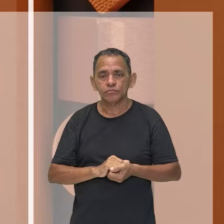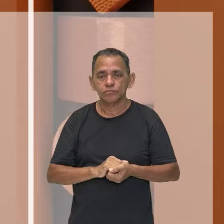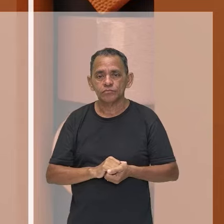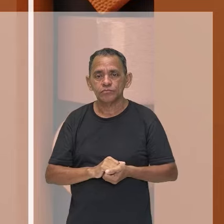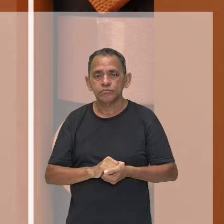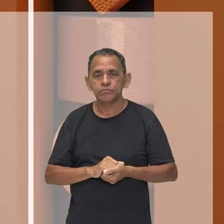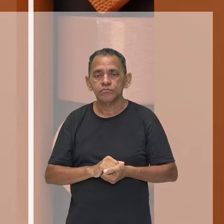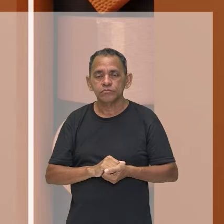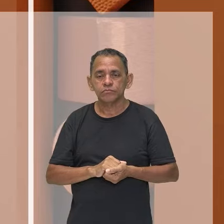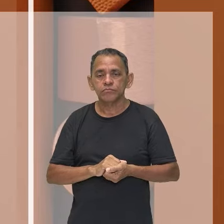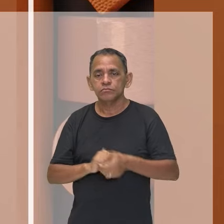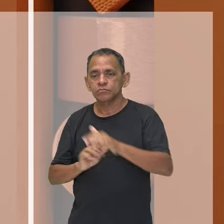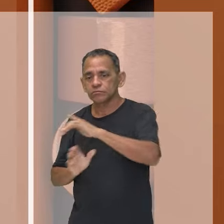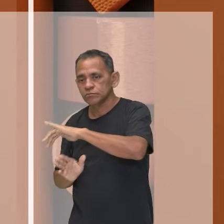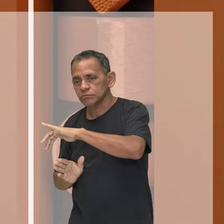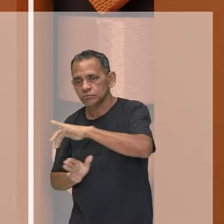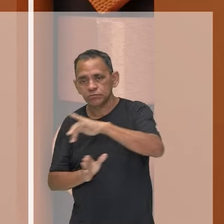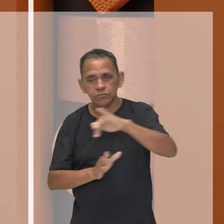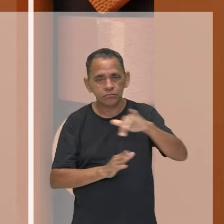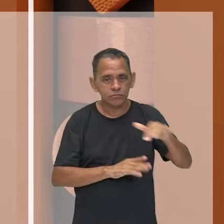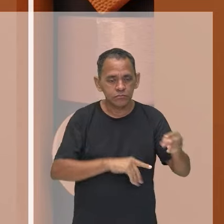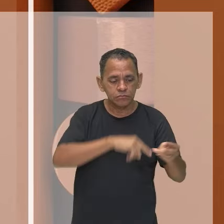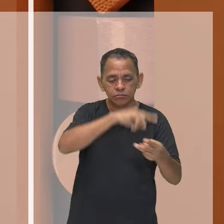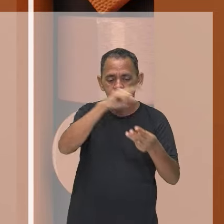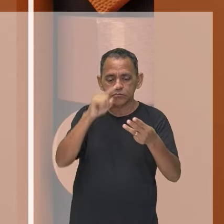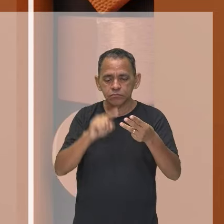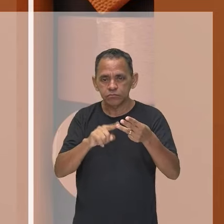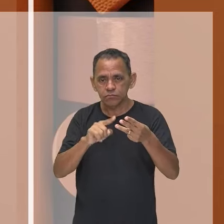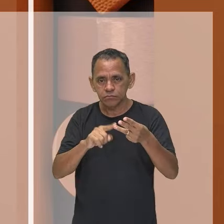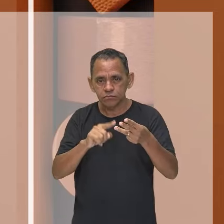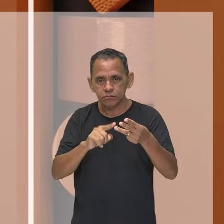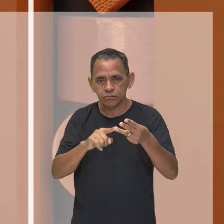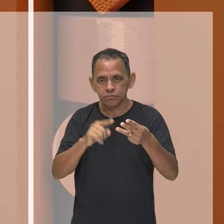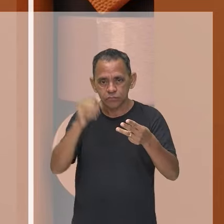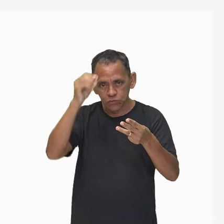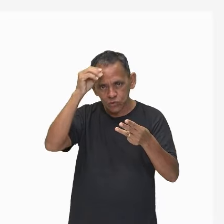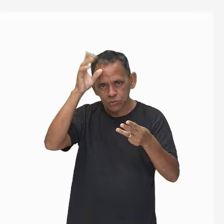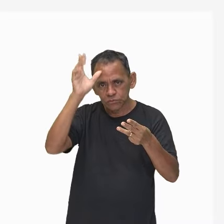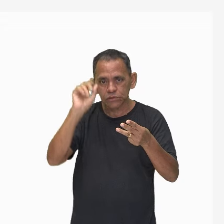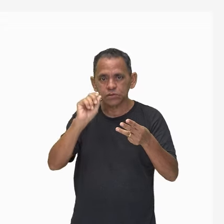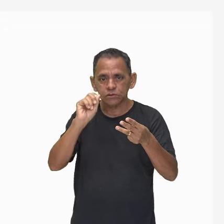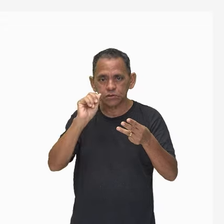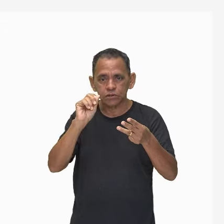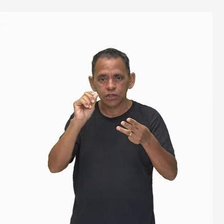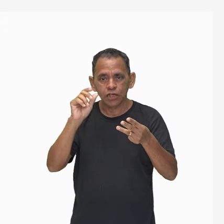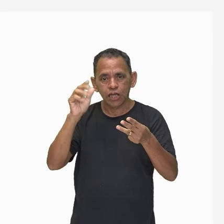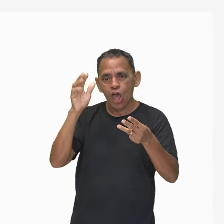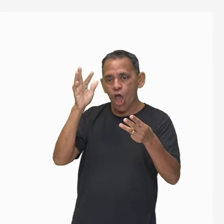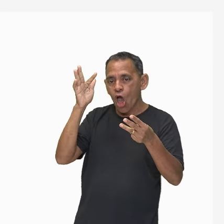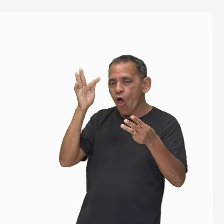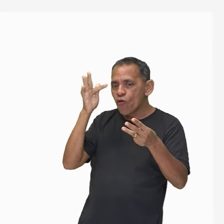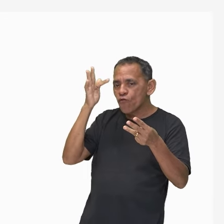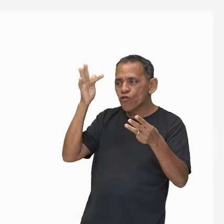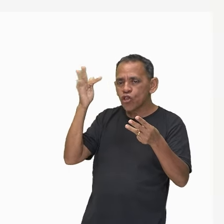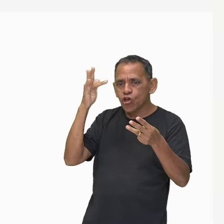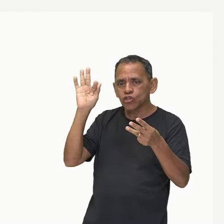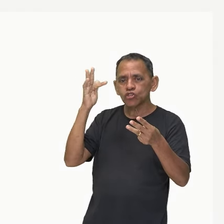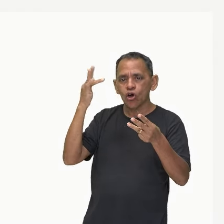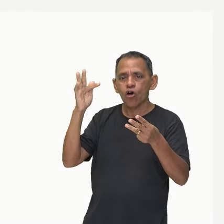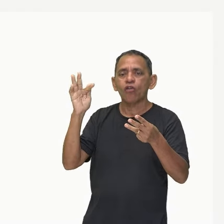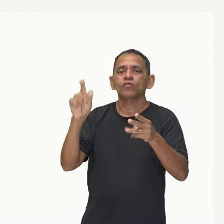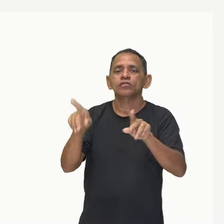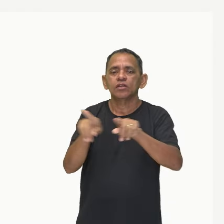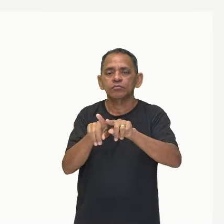conhecimento. Temos também um terceiro tipo de conhecimento. É o conhecimento filosófico. Vamos lá ao